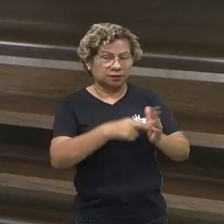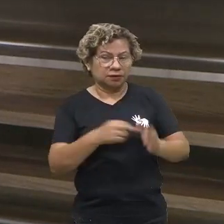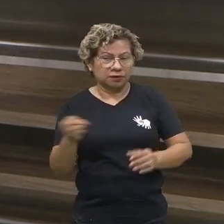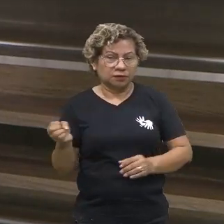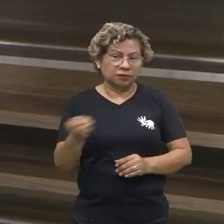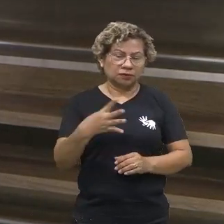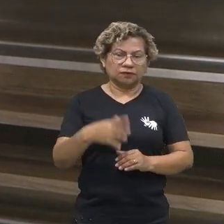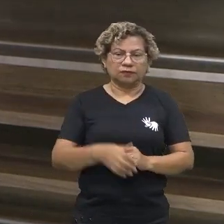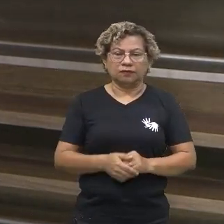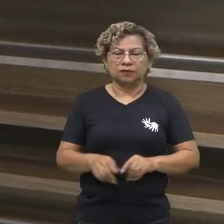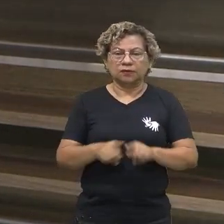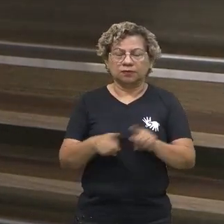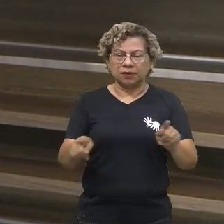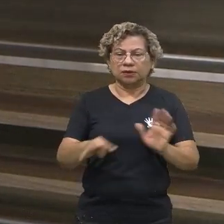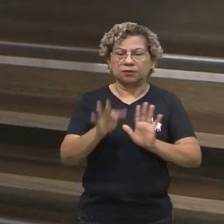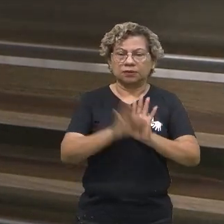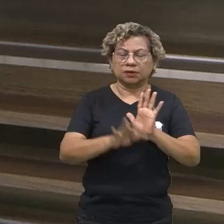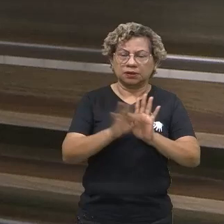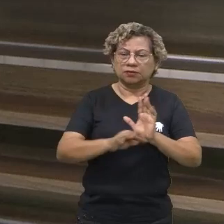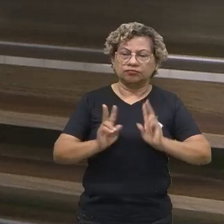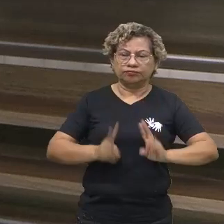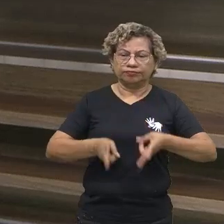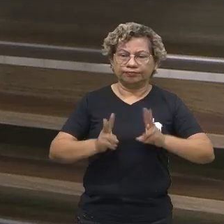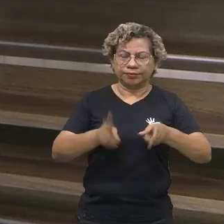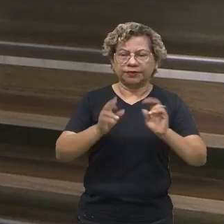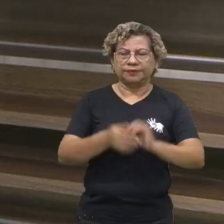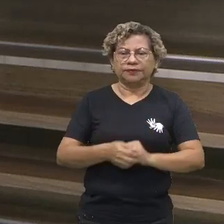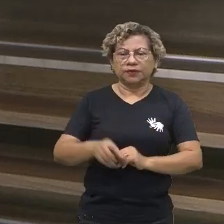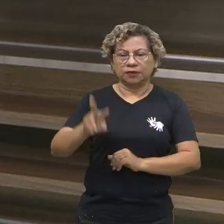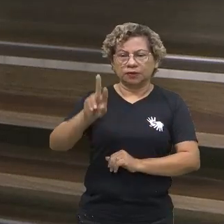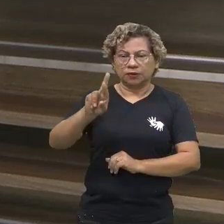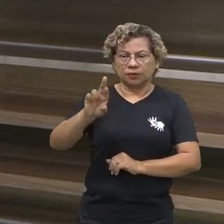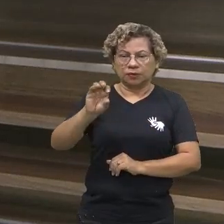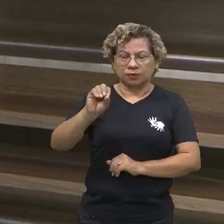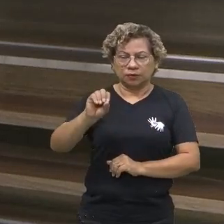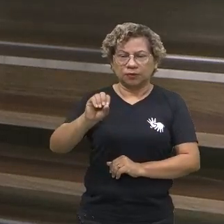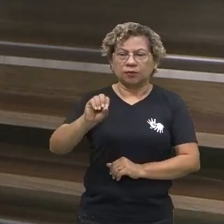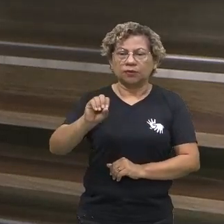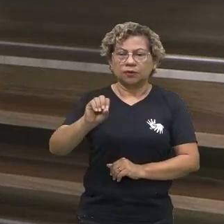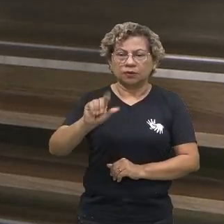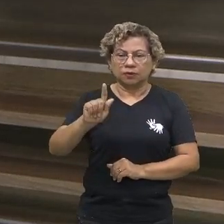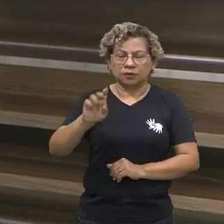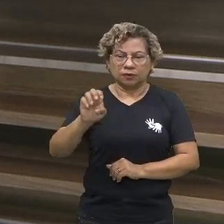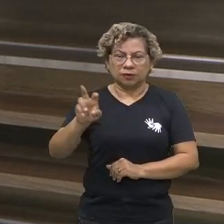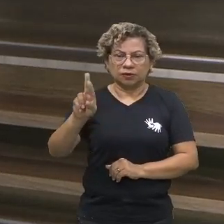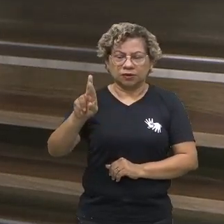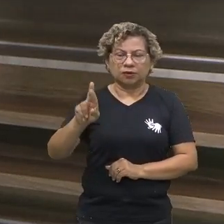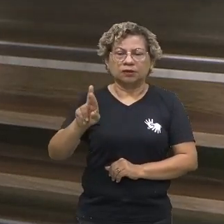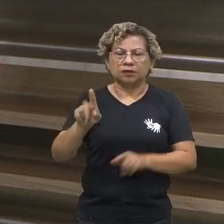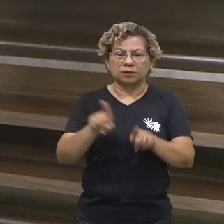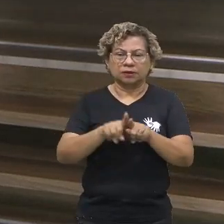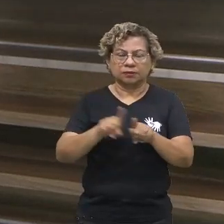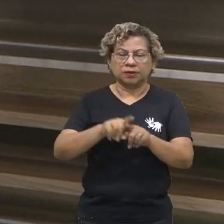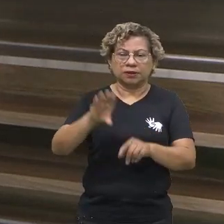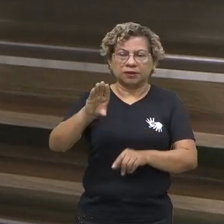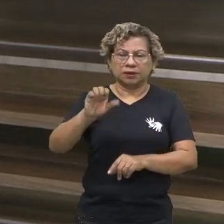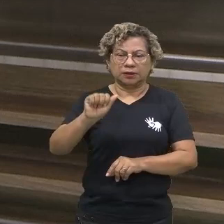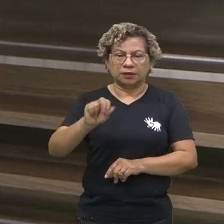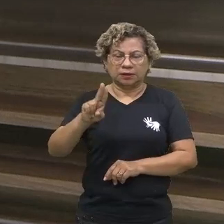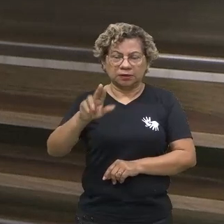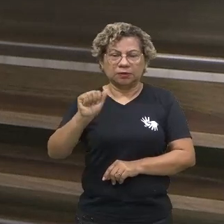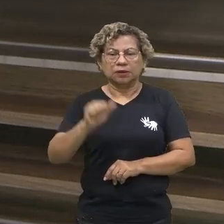ele. Mas o texto em si não muda. O Roger, o Cauã, o